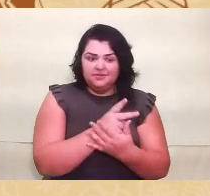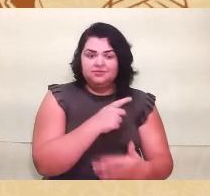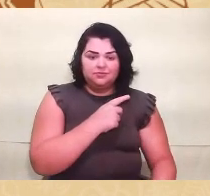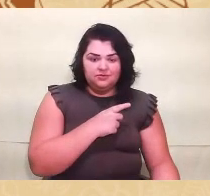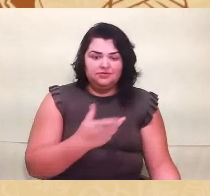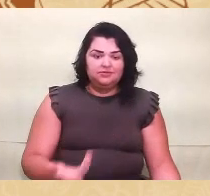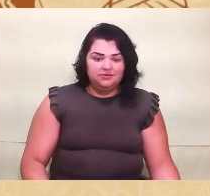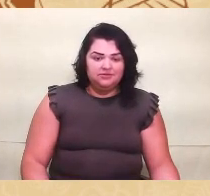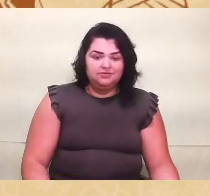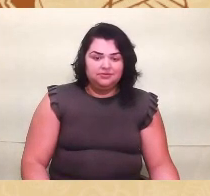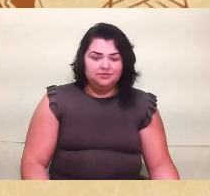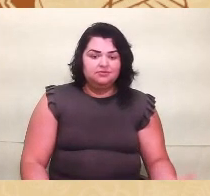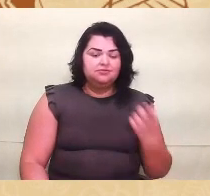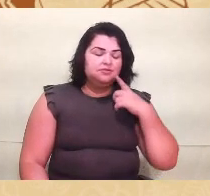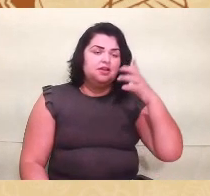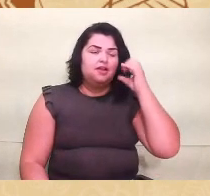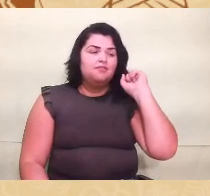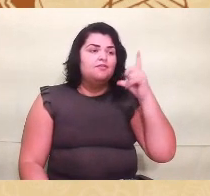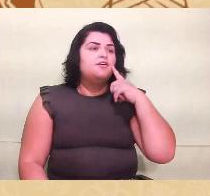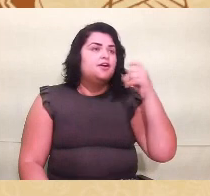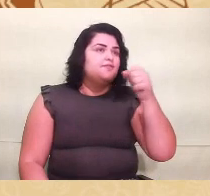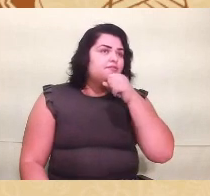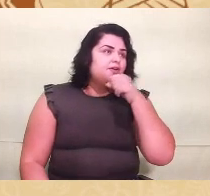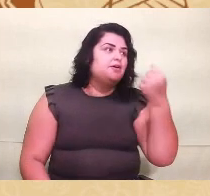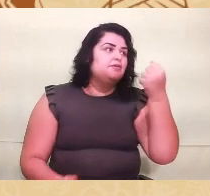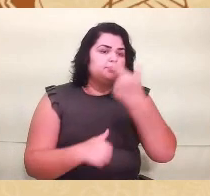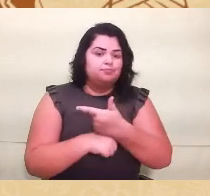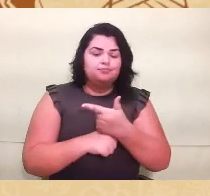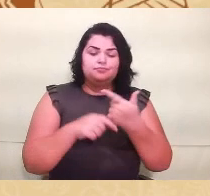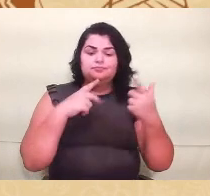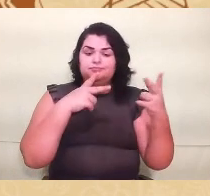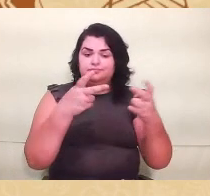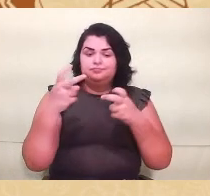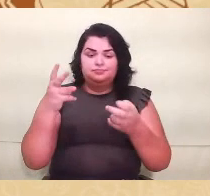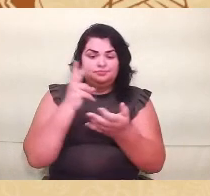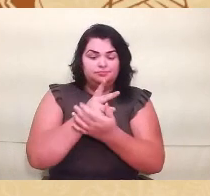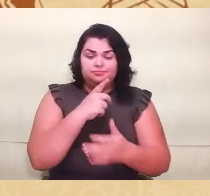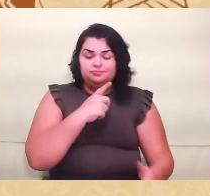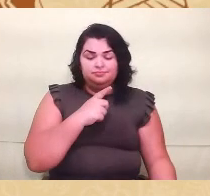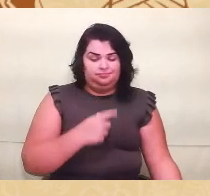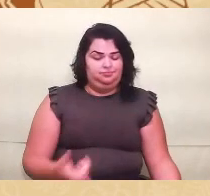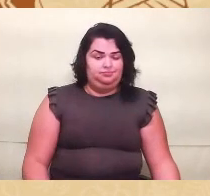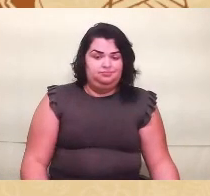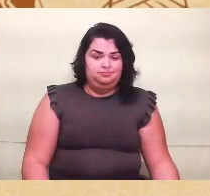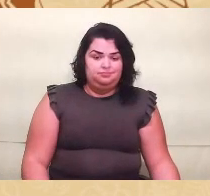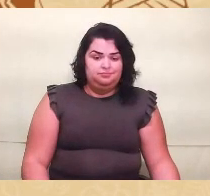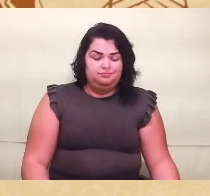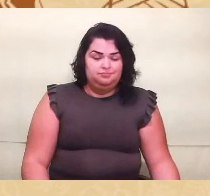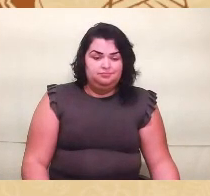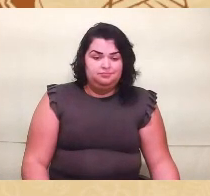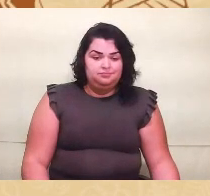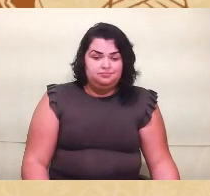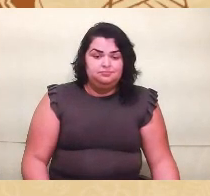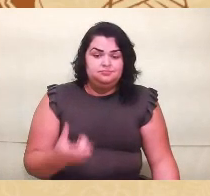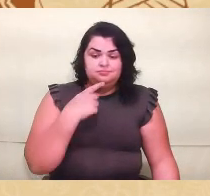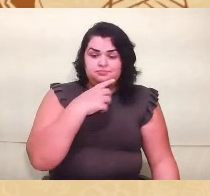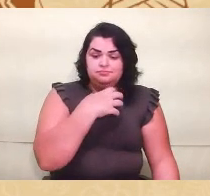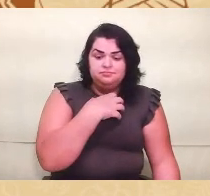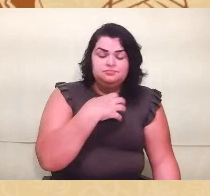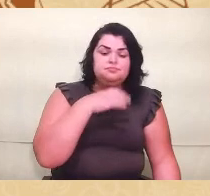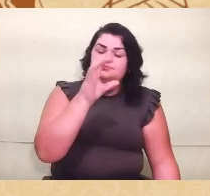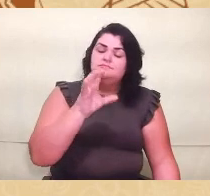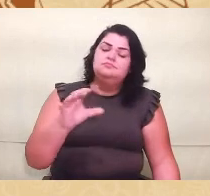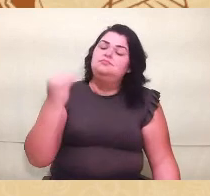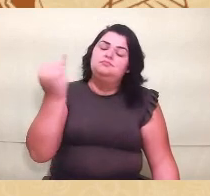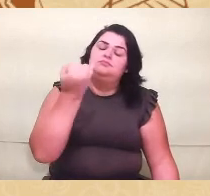agora, eu não tenho uma avó, uma bisavó, pegar lá sua dente de cachorro, né? Que é a forma de como os donos do poder